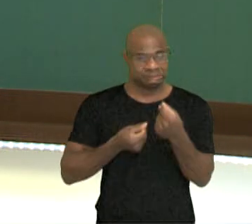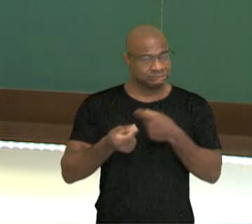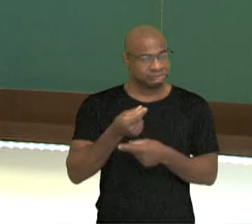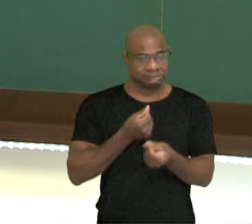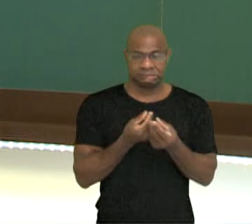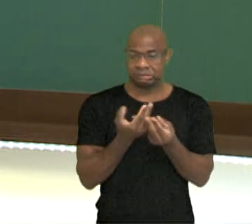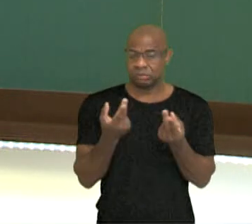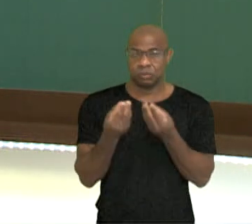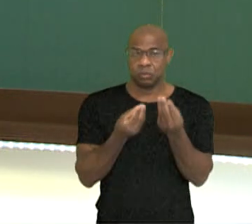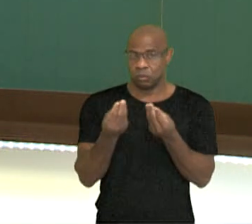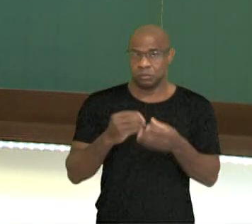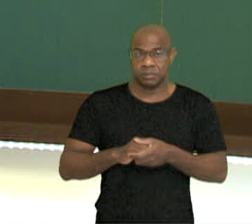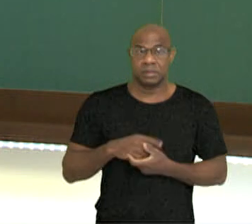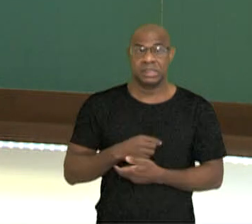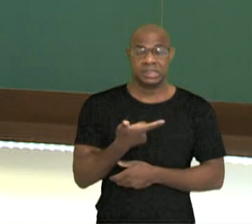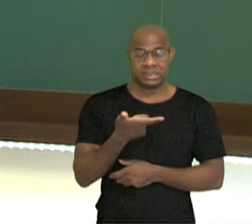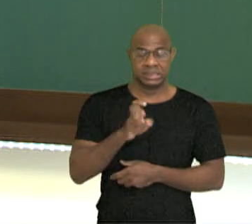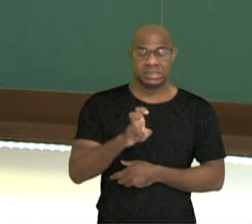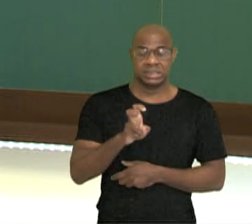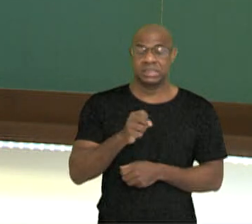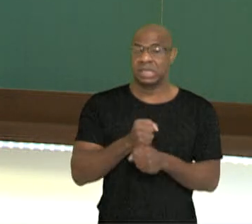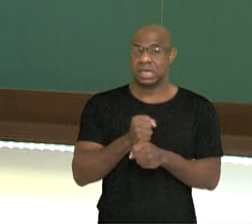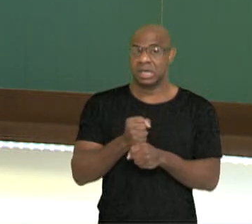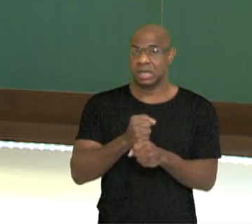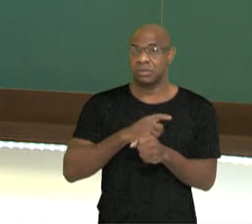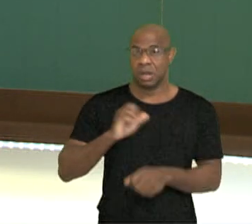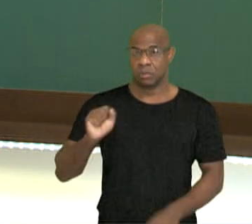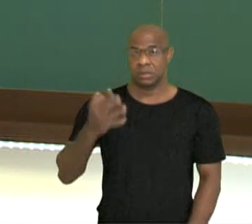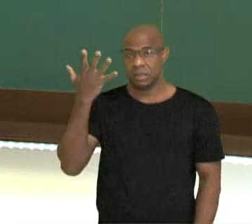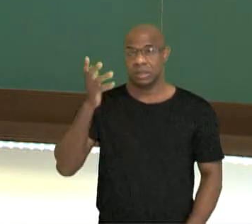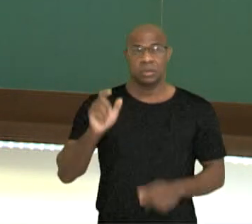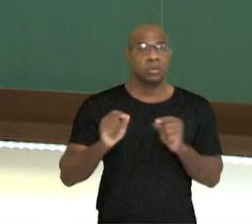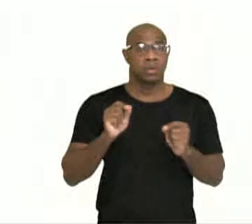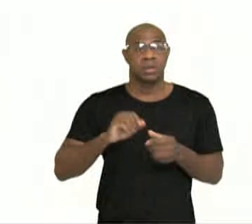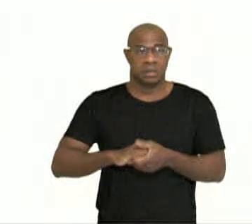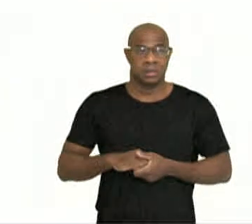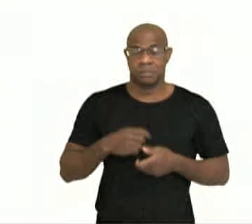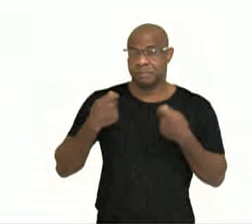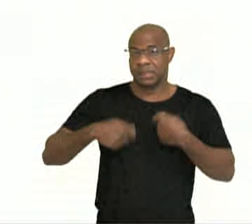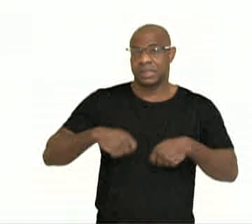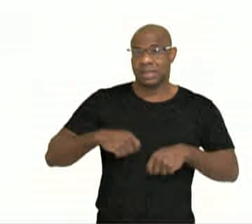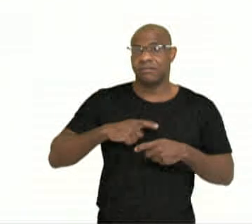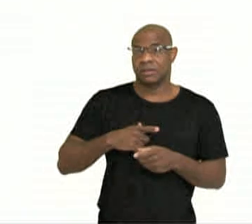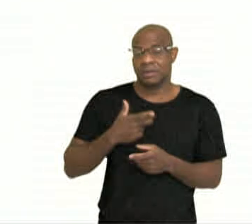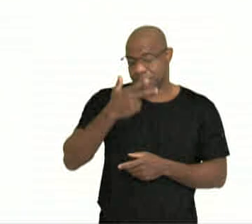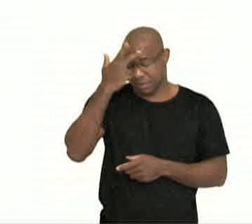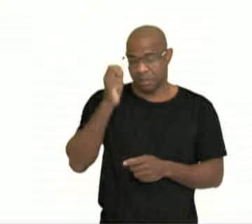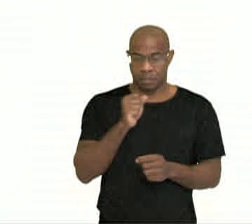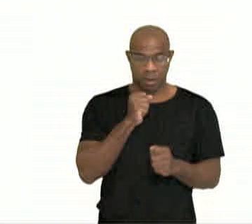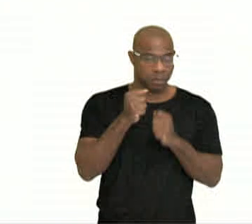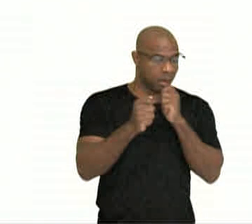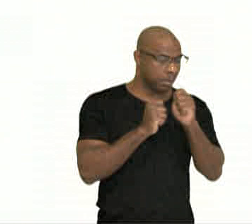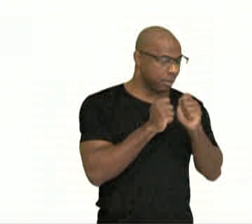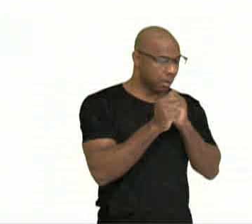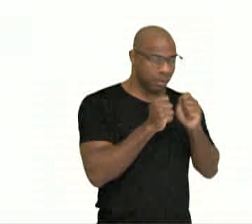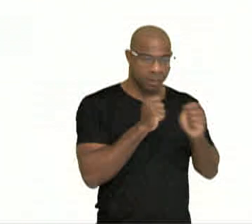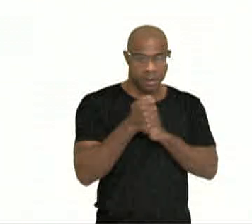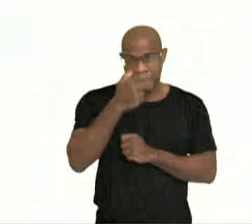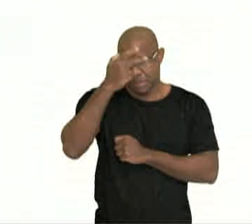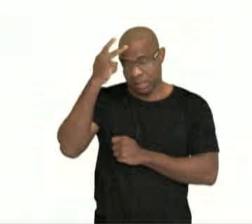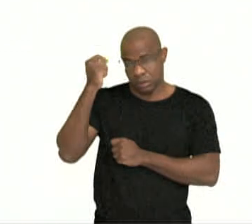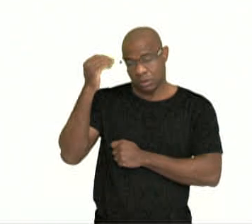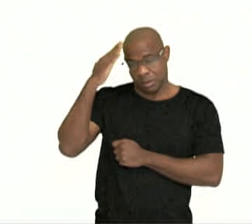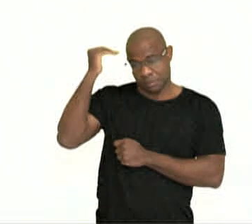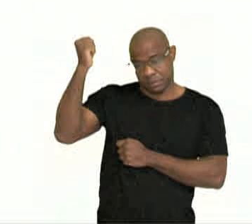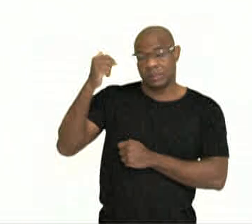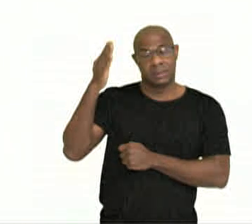E lá se vão 15 anos. O fato é que eu precisava ouvir jornalistas de renome palpitando sobre